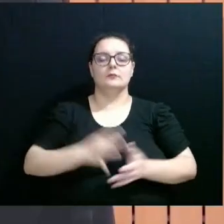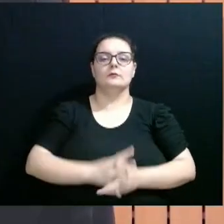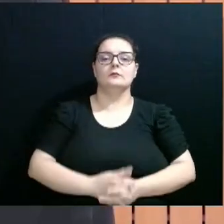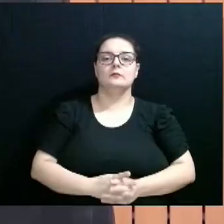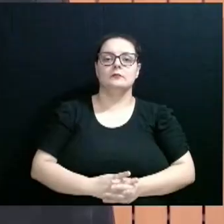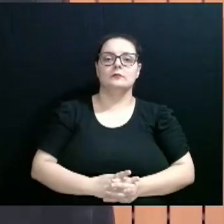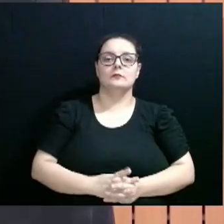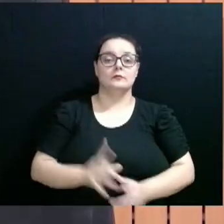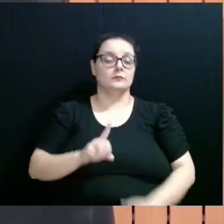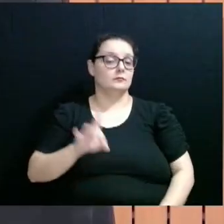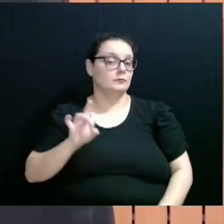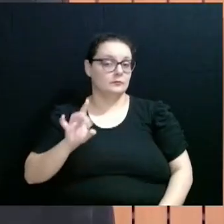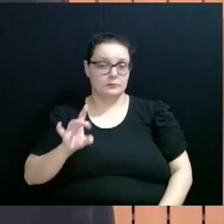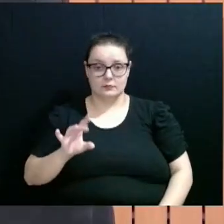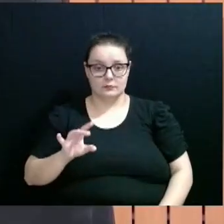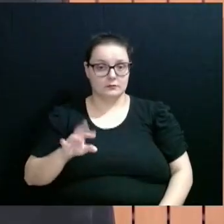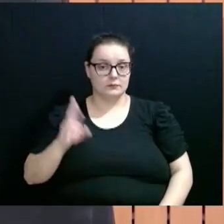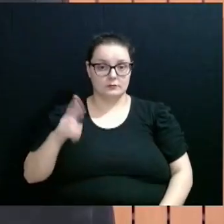pelo fato